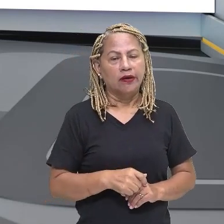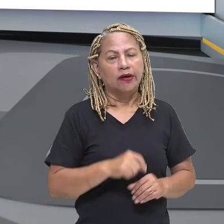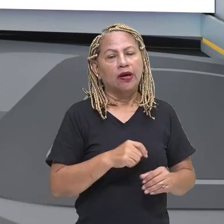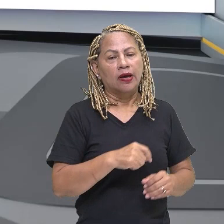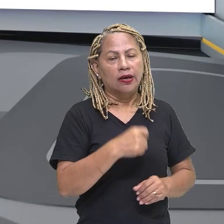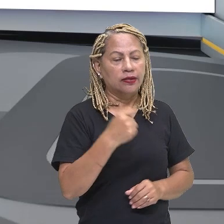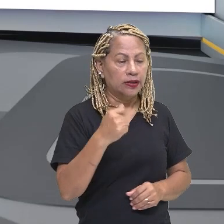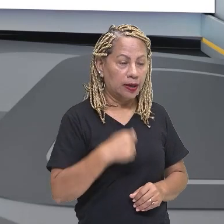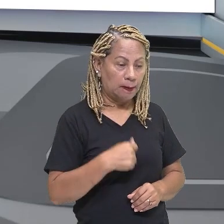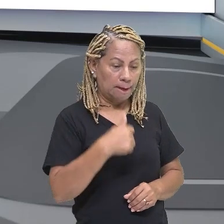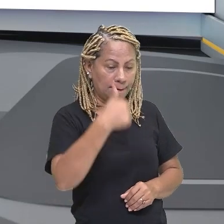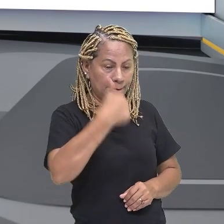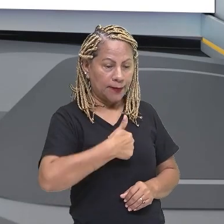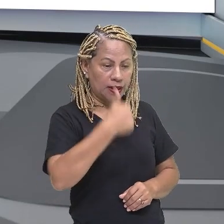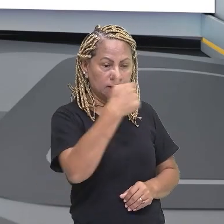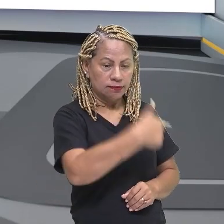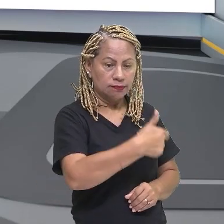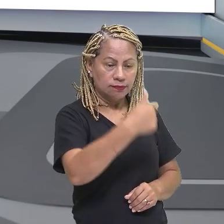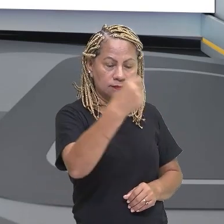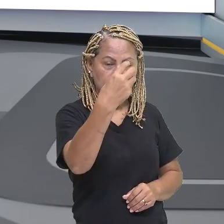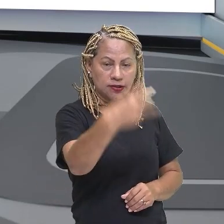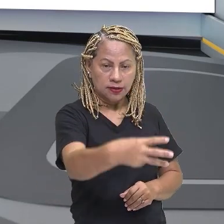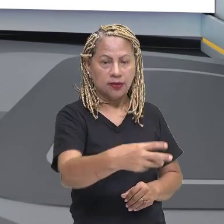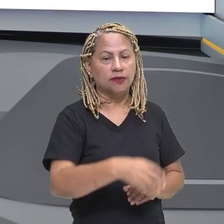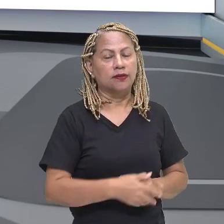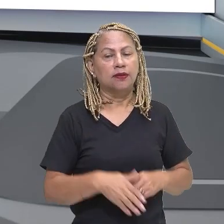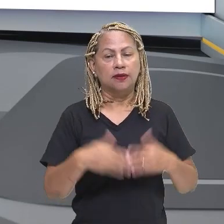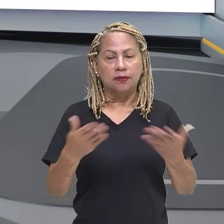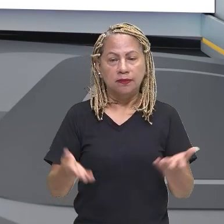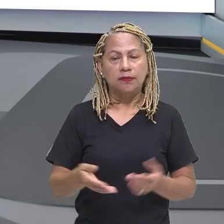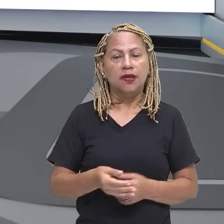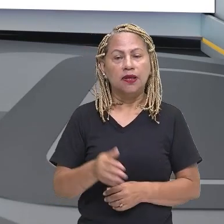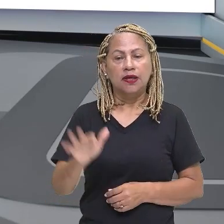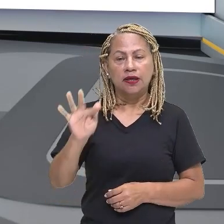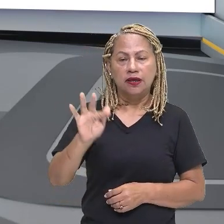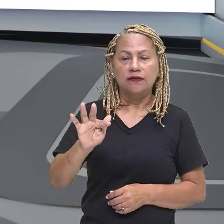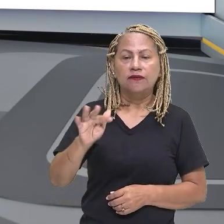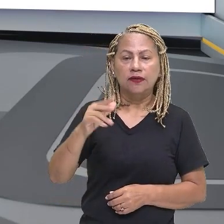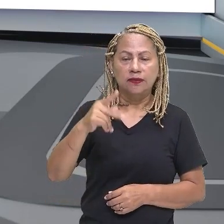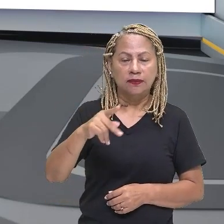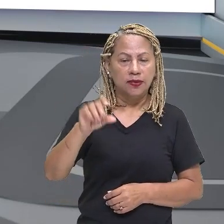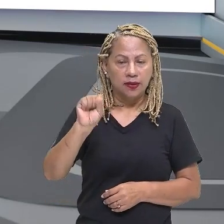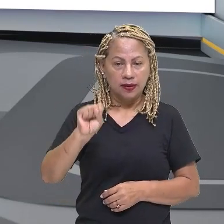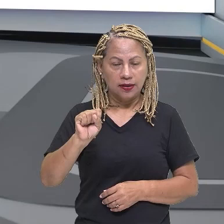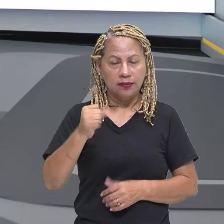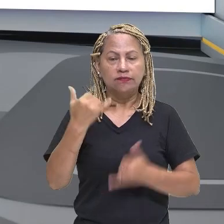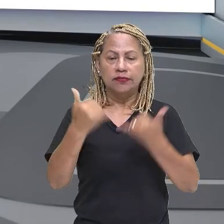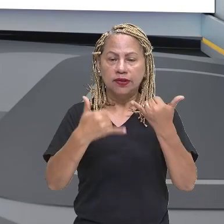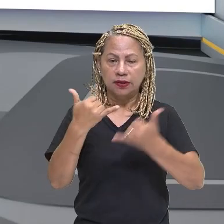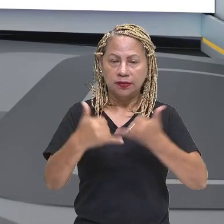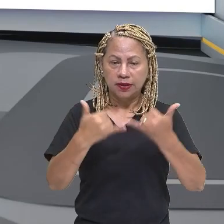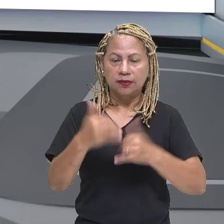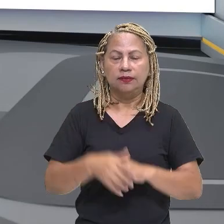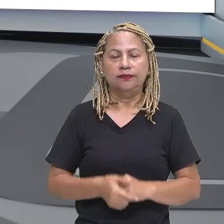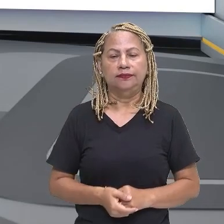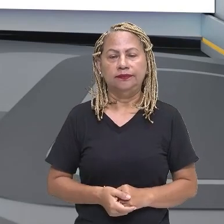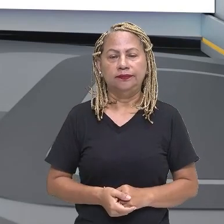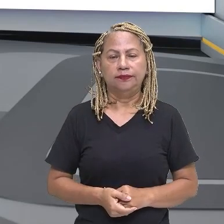pessoa também, mas a gente está falando da modalidade First Person Shooter, tá? Vamos para o